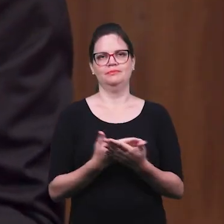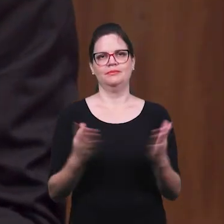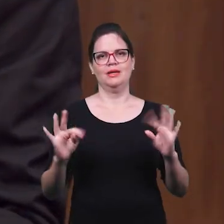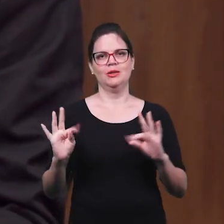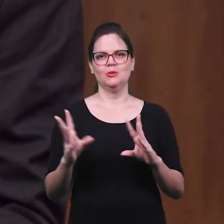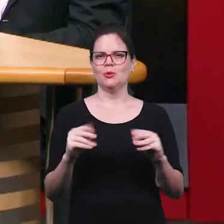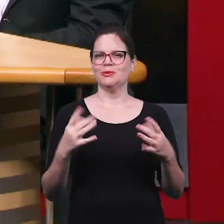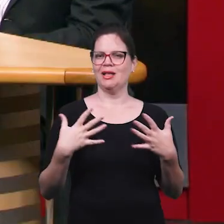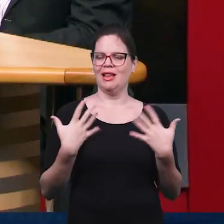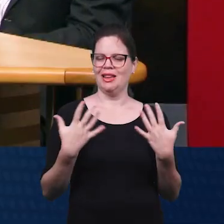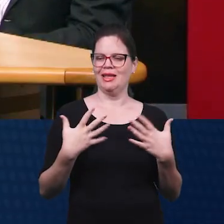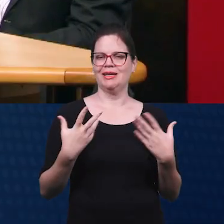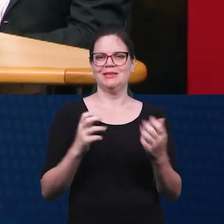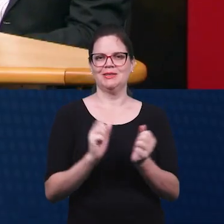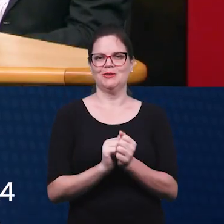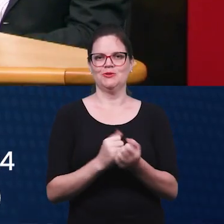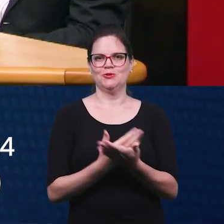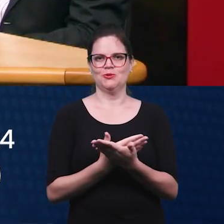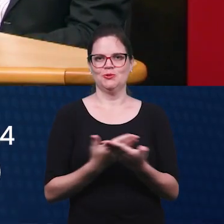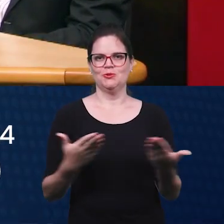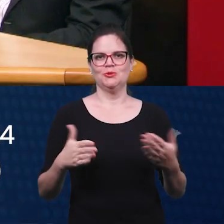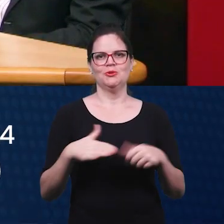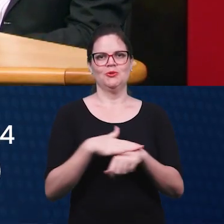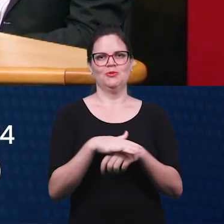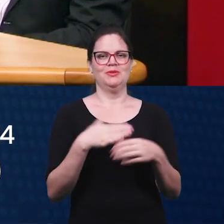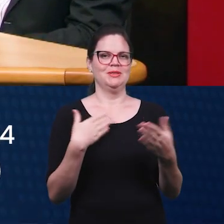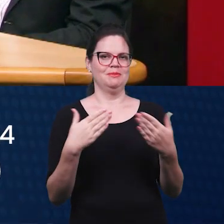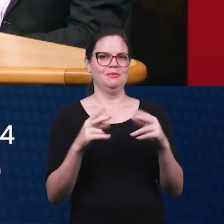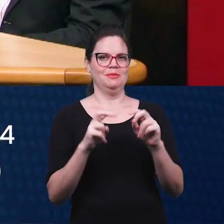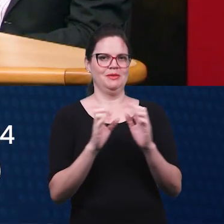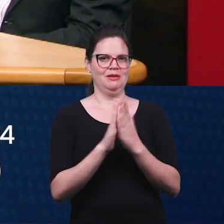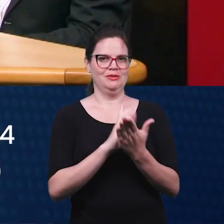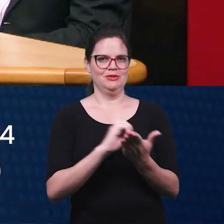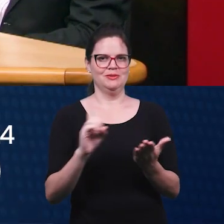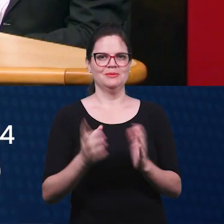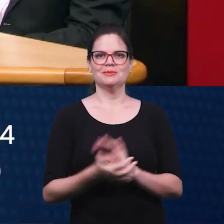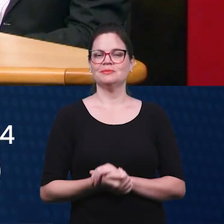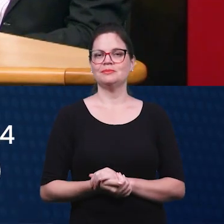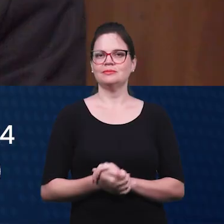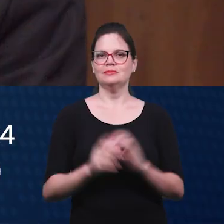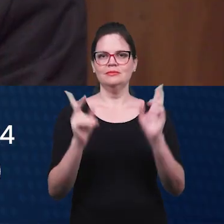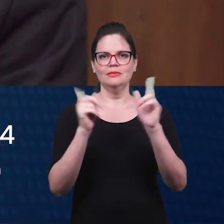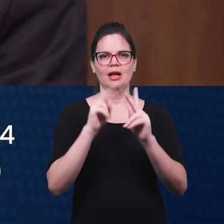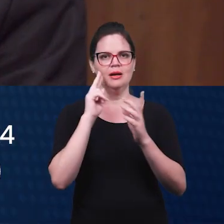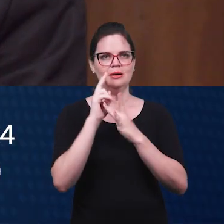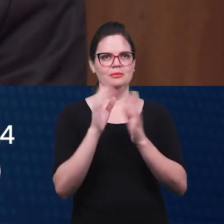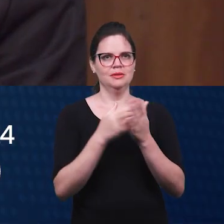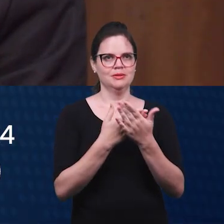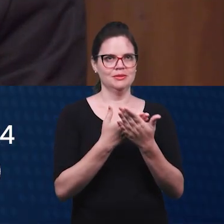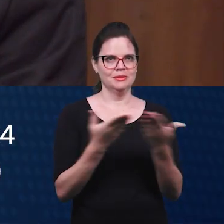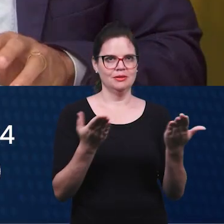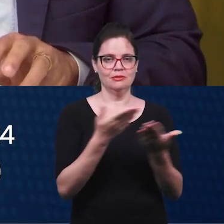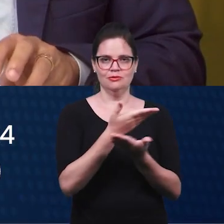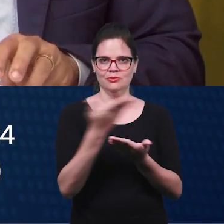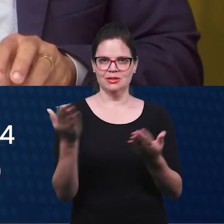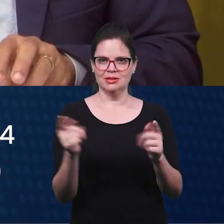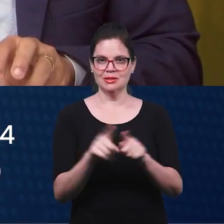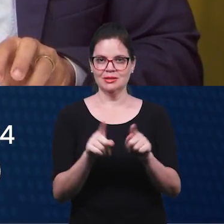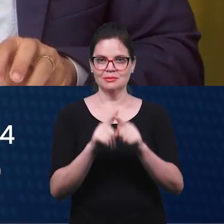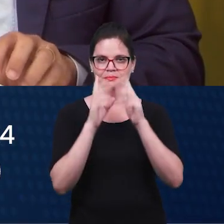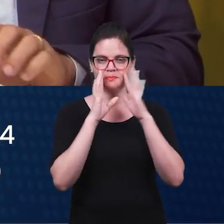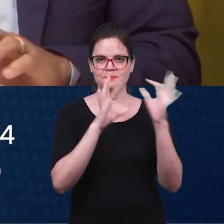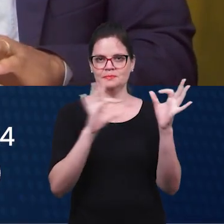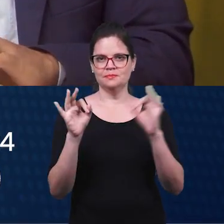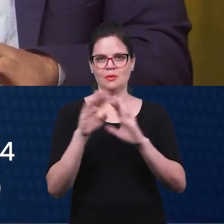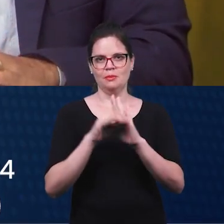paz do Senhor, pastor Eduardo. É sempre uma alegria estar aqui com os irmãos, é um privilégio para nós. Amém. Pastor Eduardo, a paz do Senhor. A paz do Senhor aos pastores e a